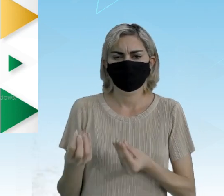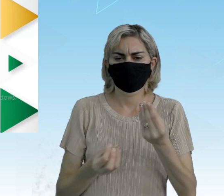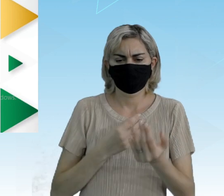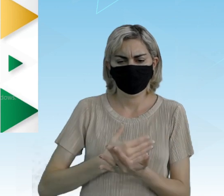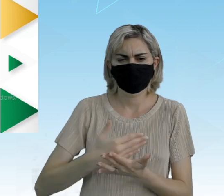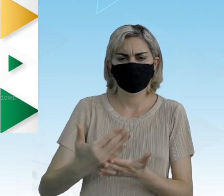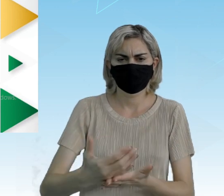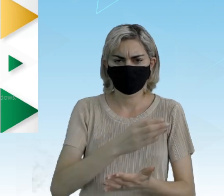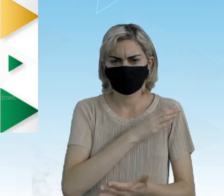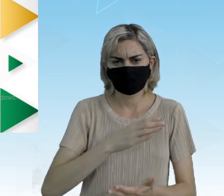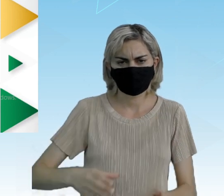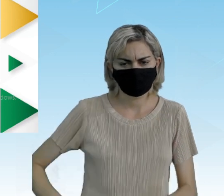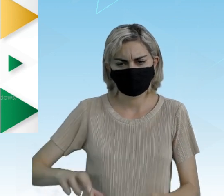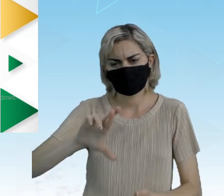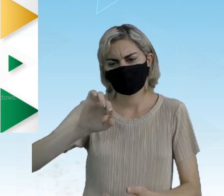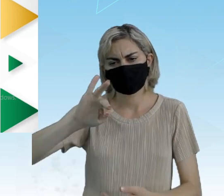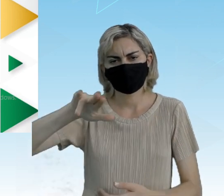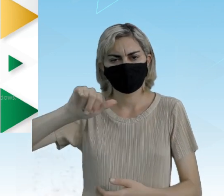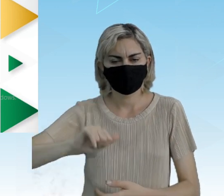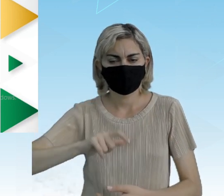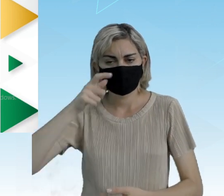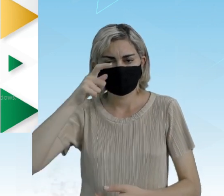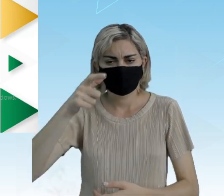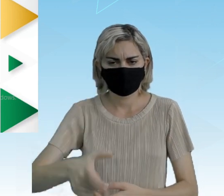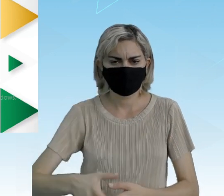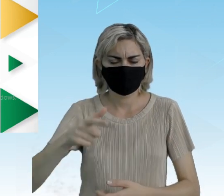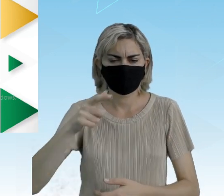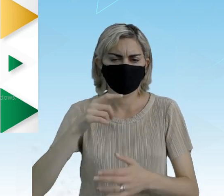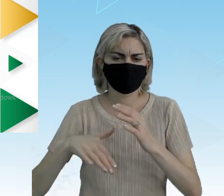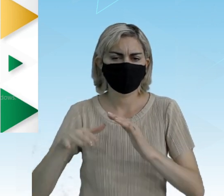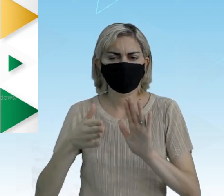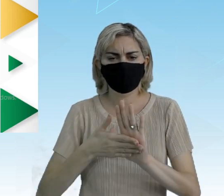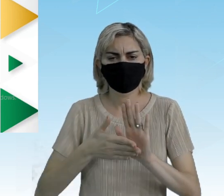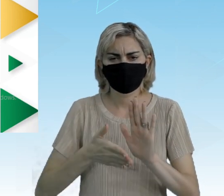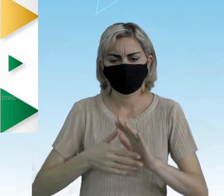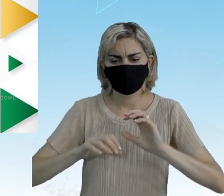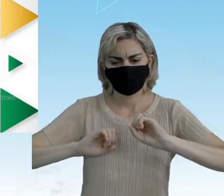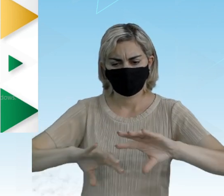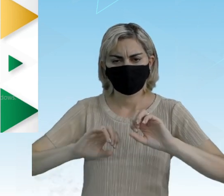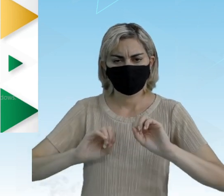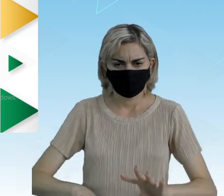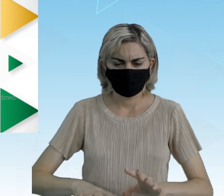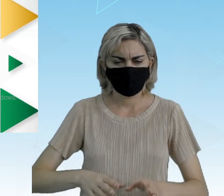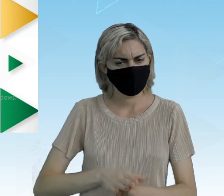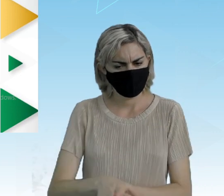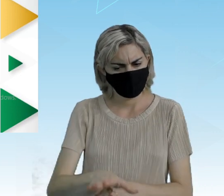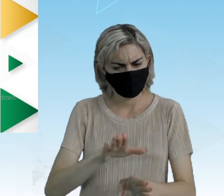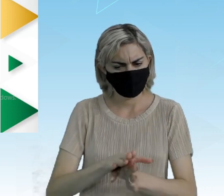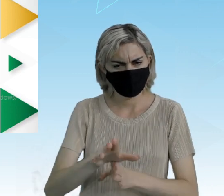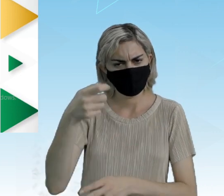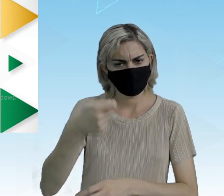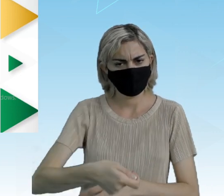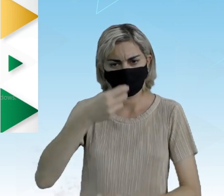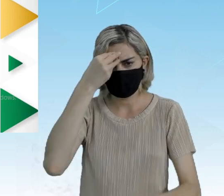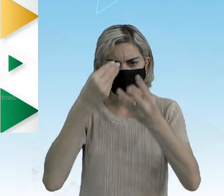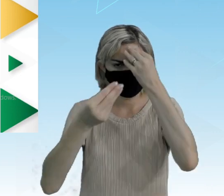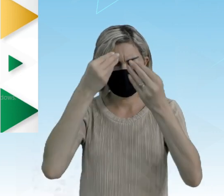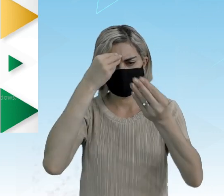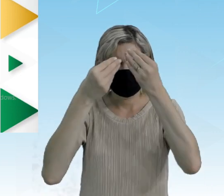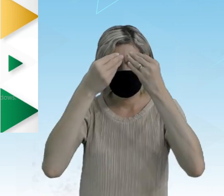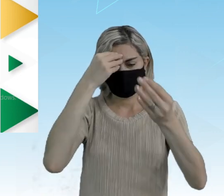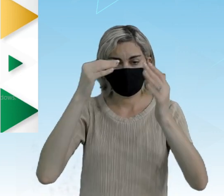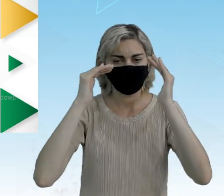do cristianismo, o interesse decresceu, pois tinha o propósito de uma educação disciplinadora, de memorização e